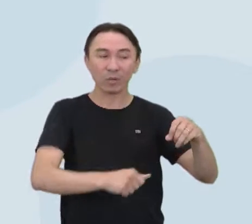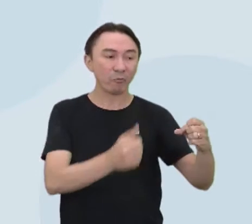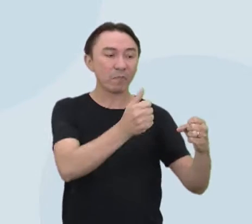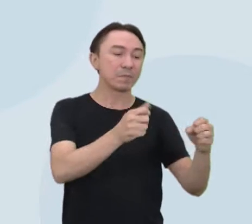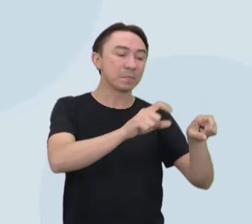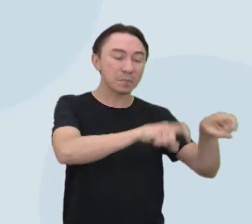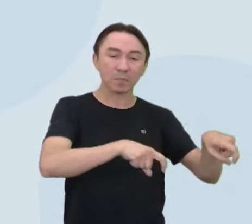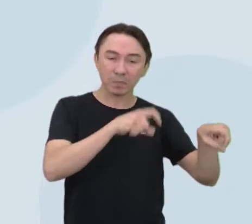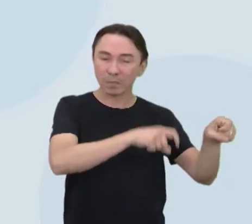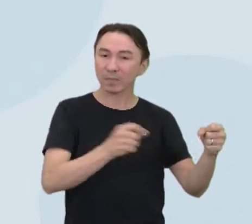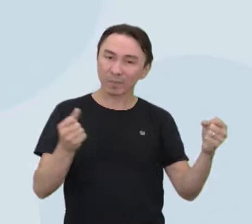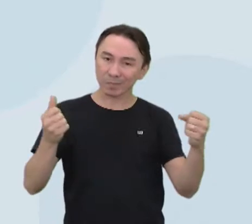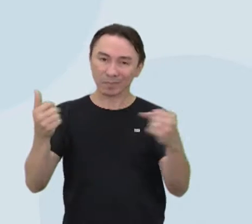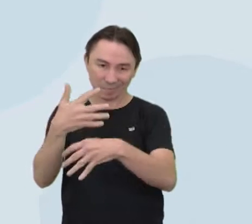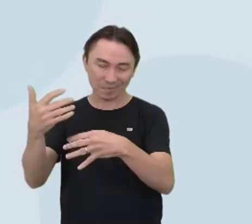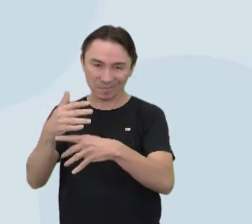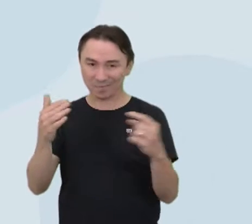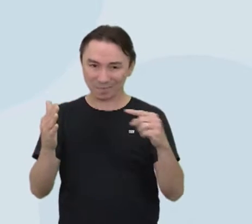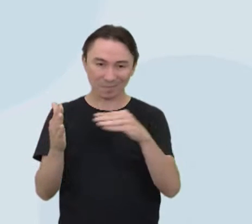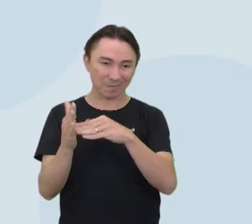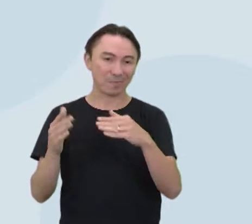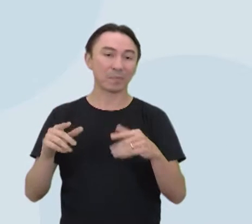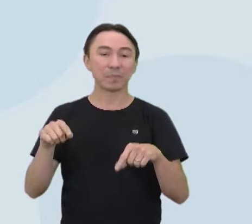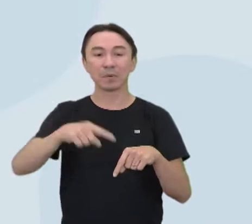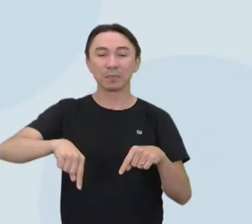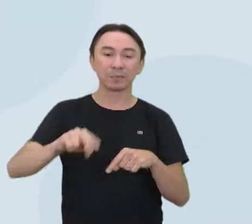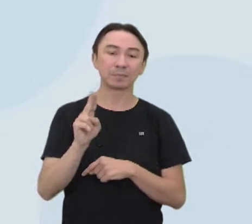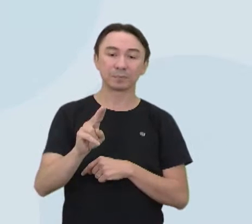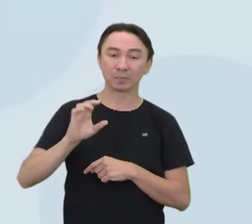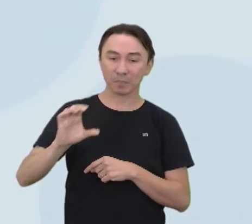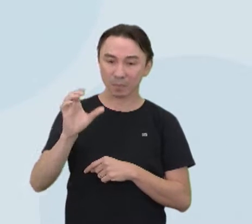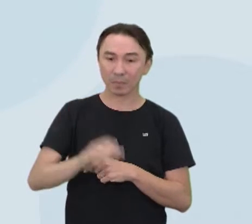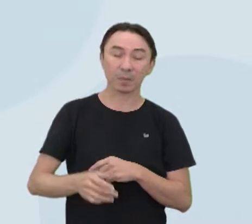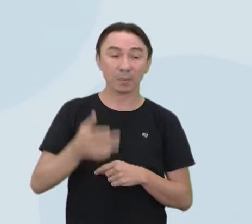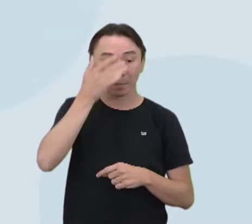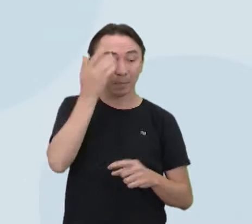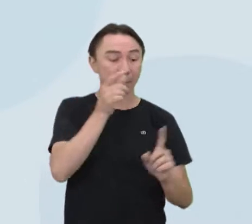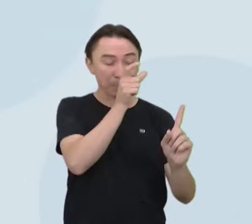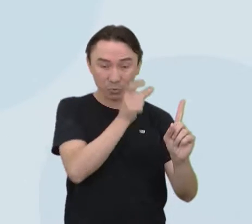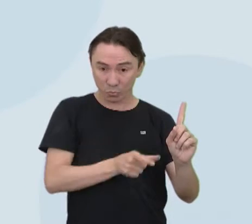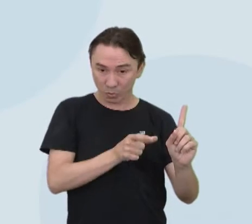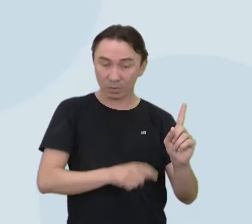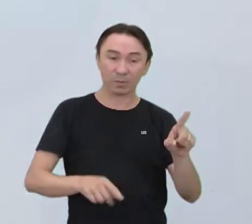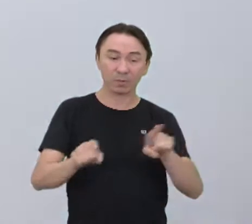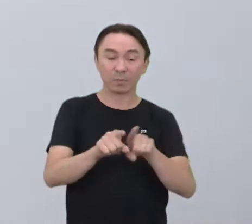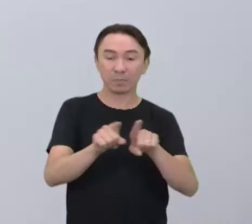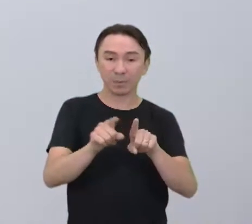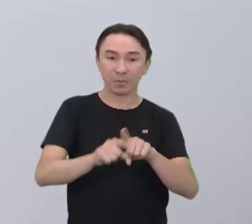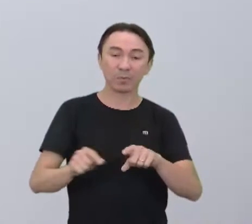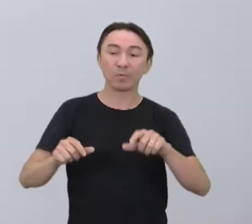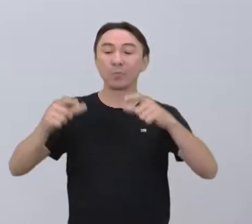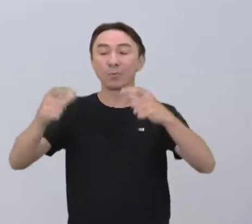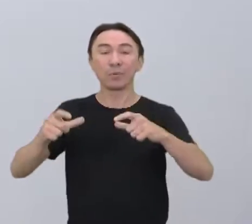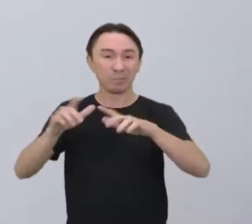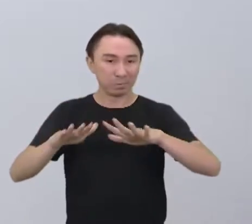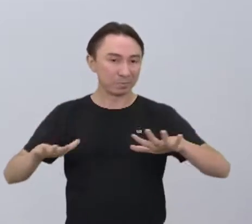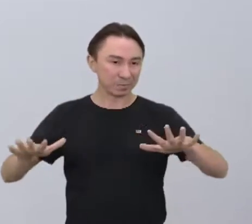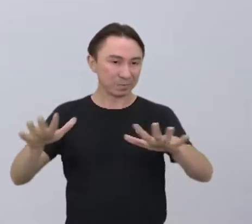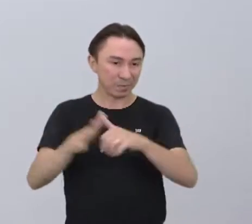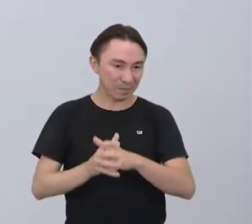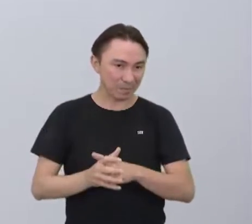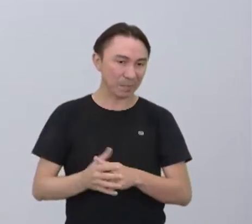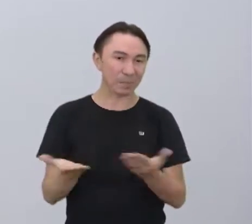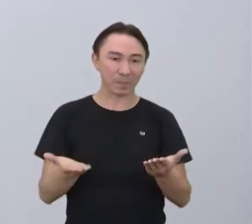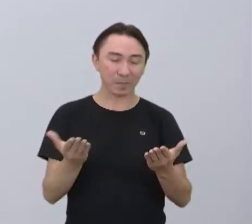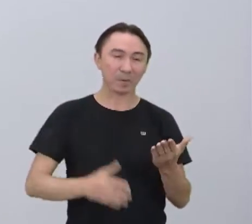indivíduo e o ambiente, e o nosso componente são os aspectos socioculturais da alimentação. Hoje a gente começa a atividade número 4, estamos aí na